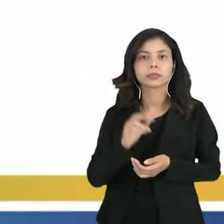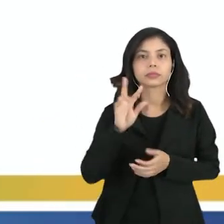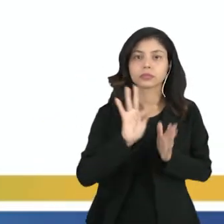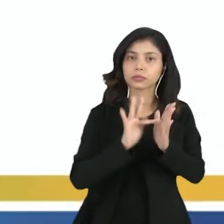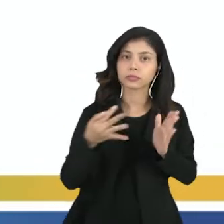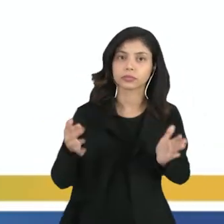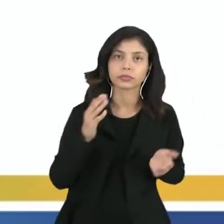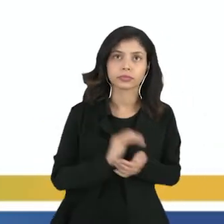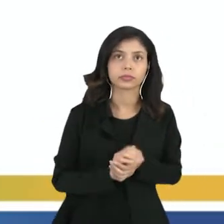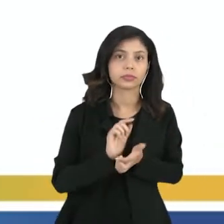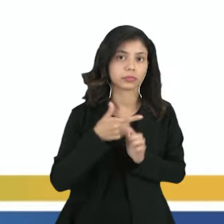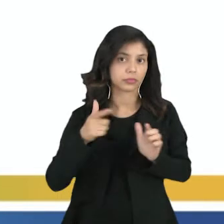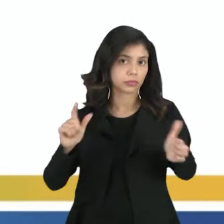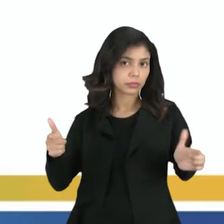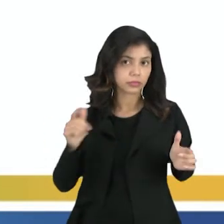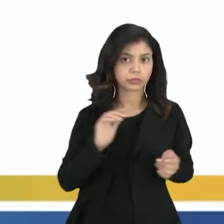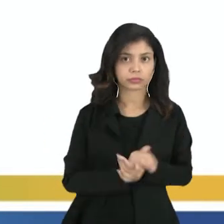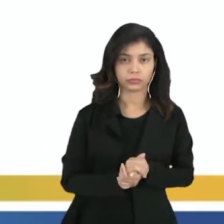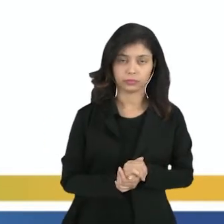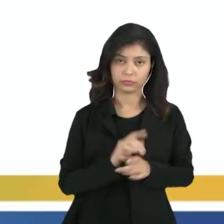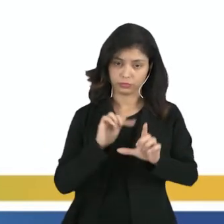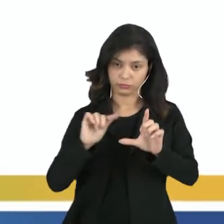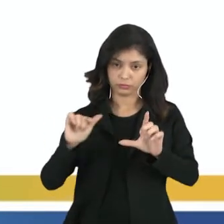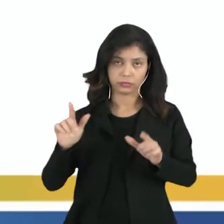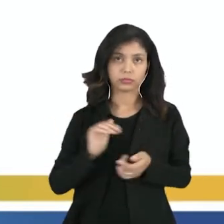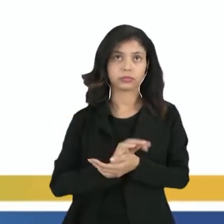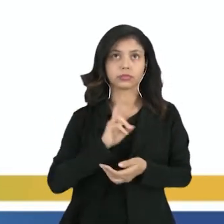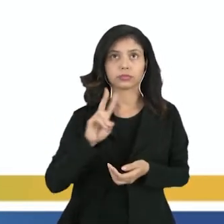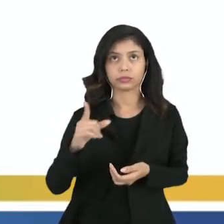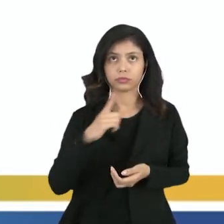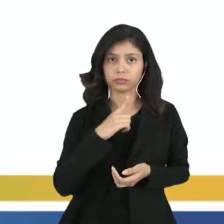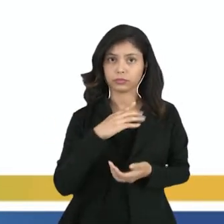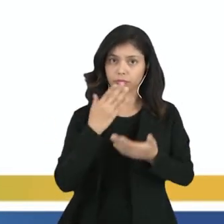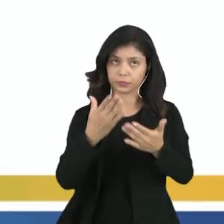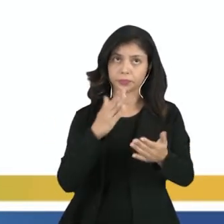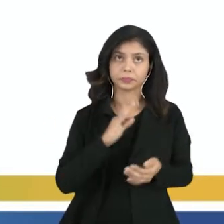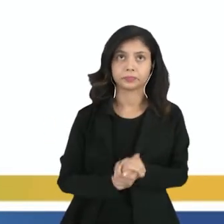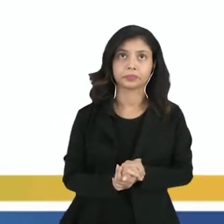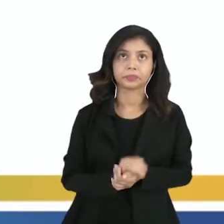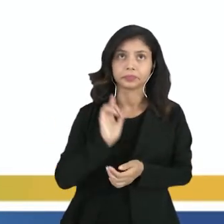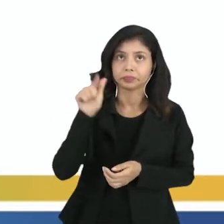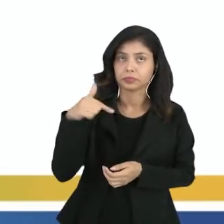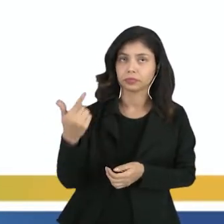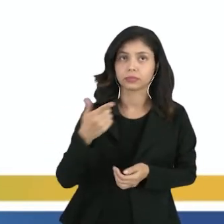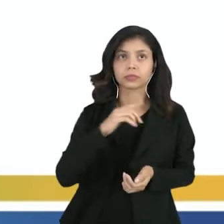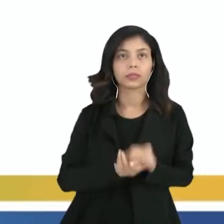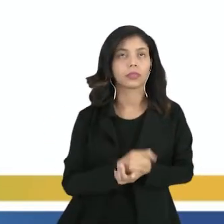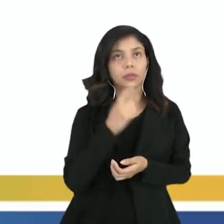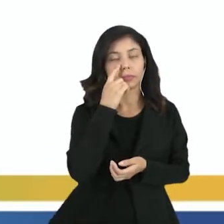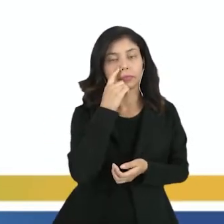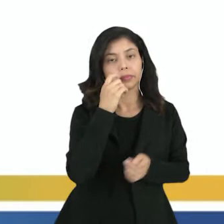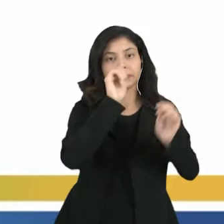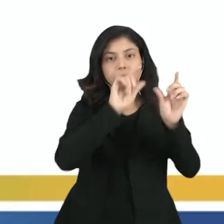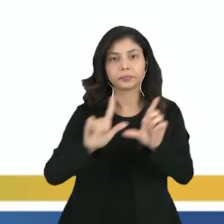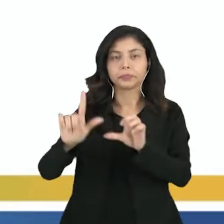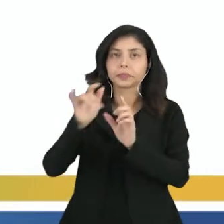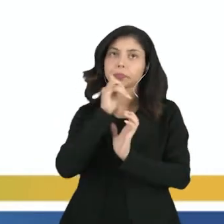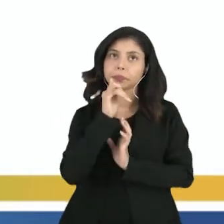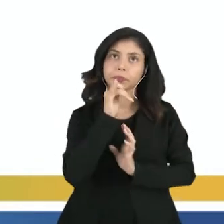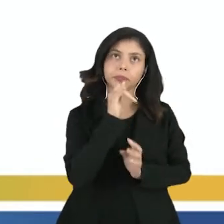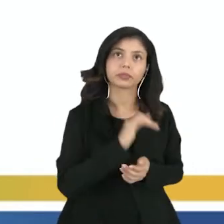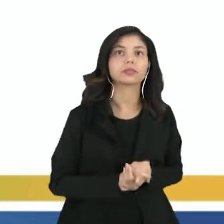função crescente. E o gráfico terá esse aspecto. Na próxima tela, temos um